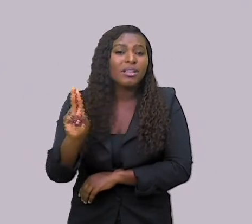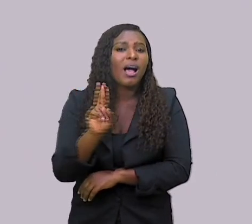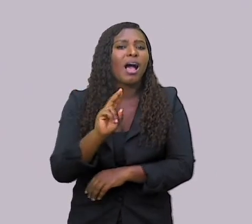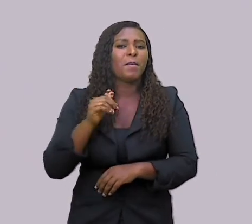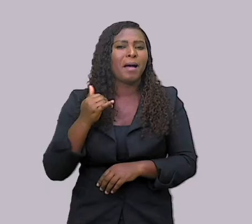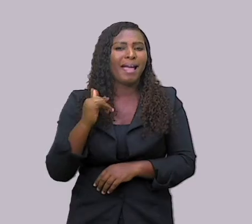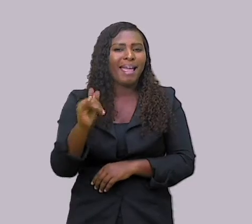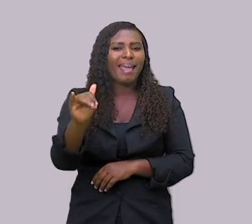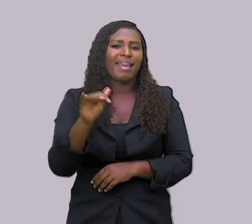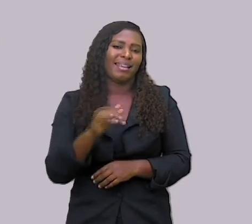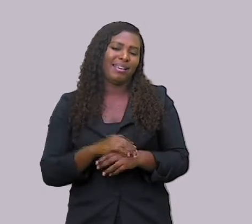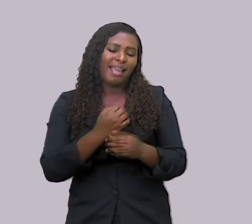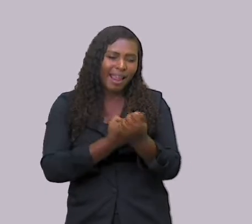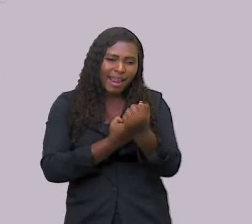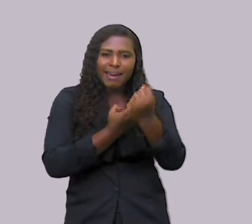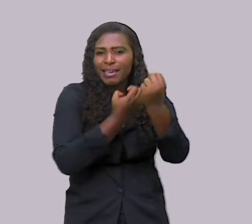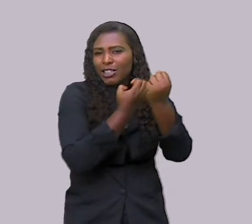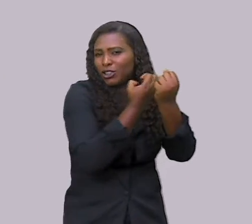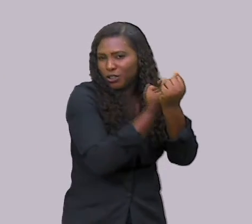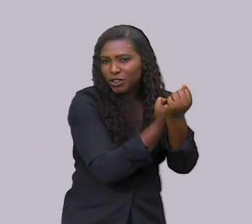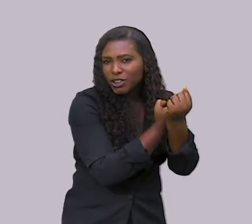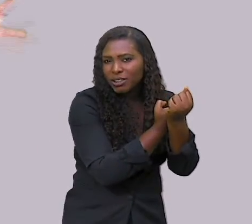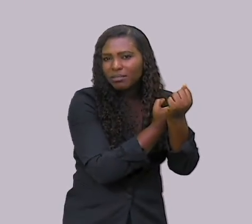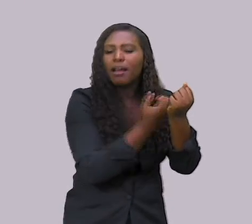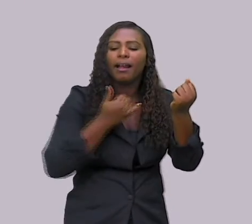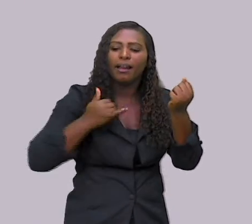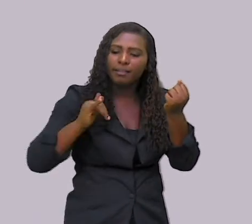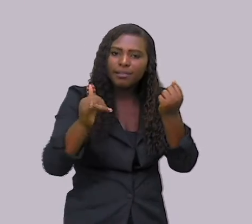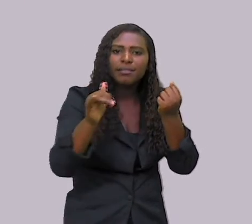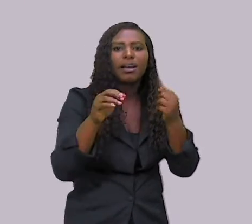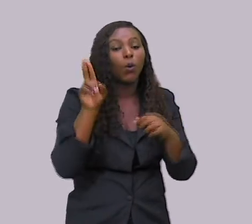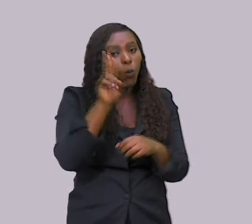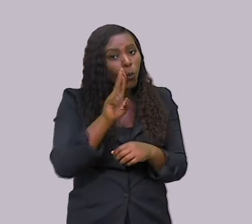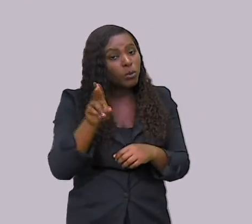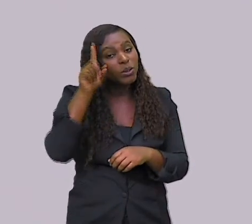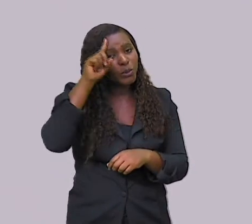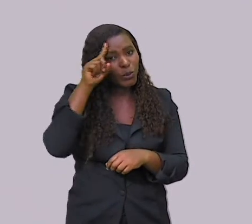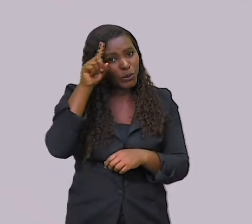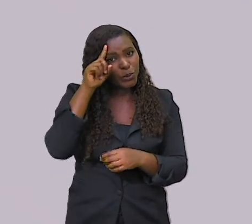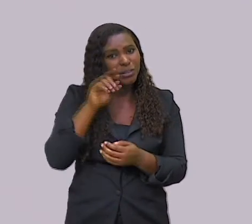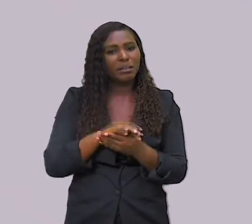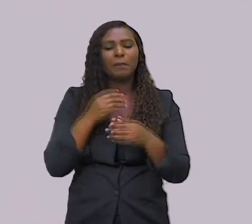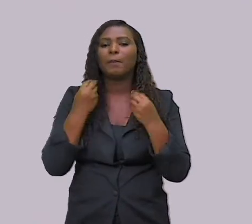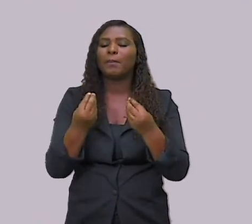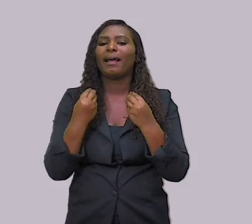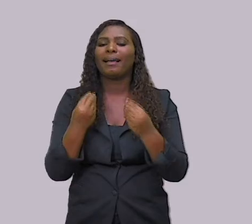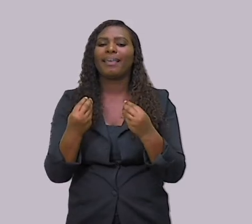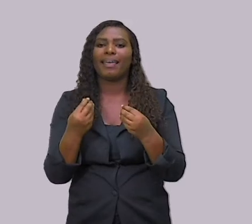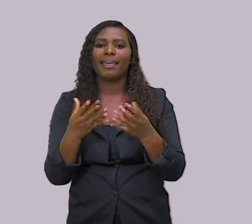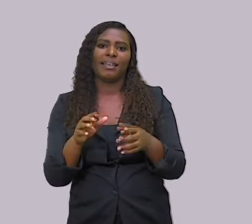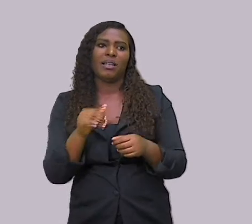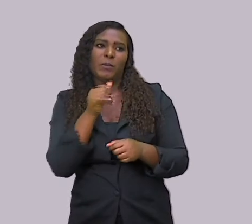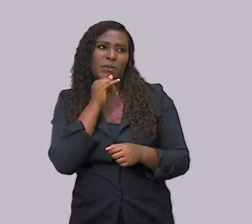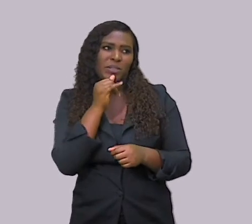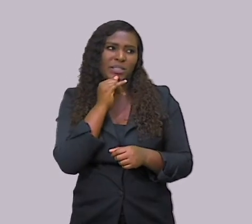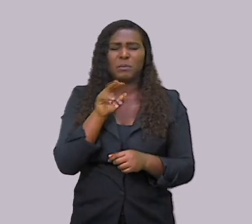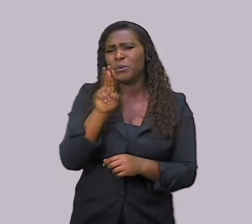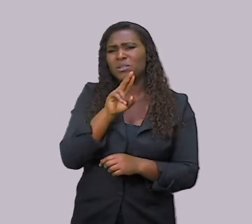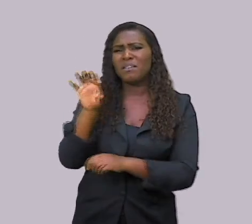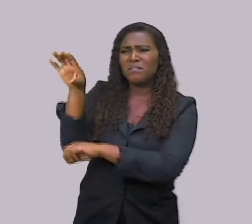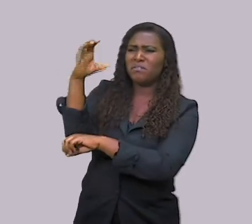gente consiga fazer funcionar todos os aparelhos dentro da nossa casa, não é mesmo? O ventilador,